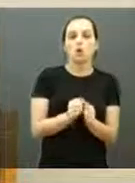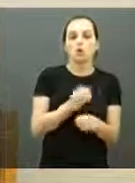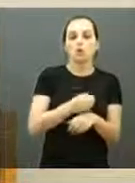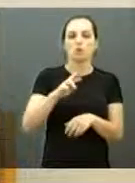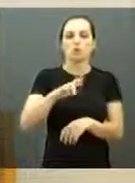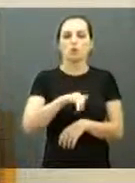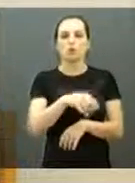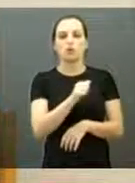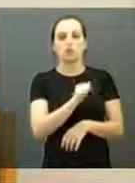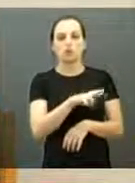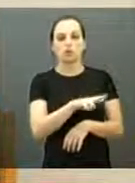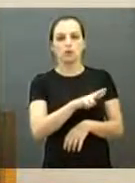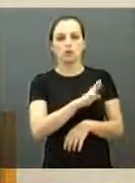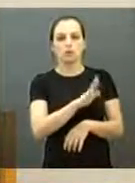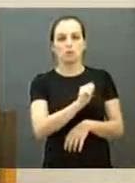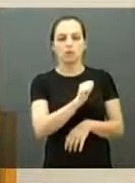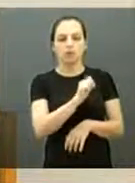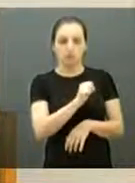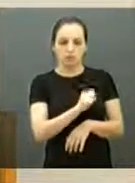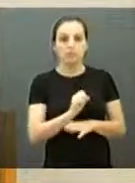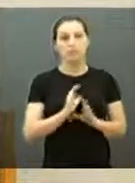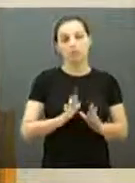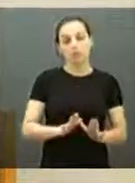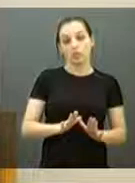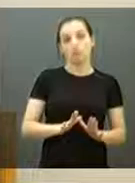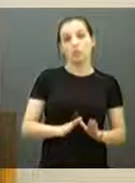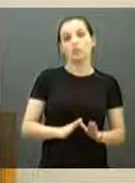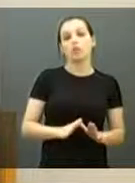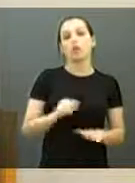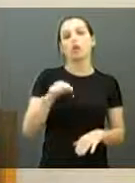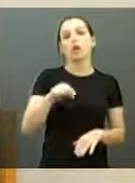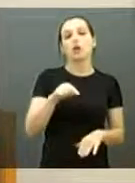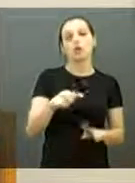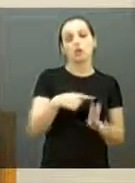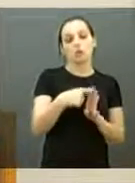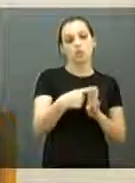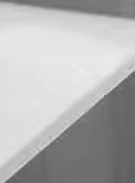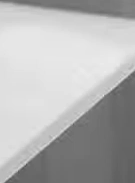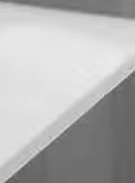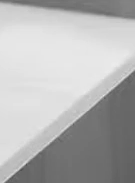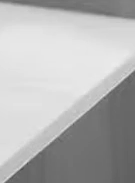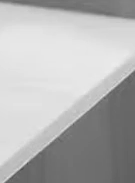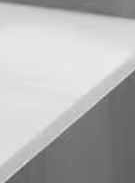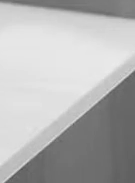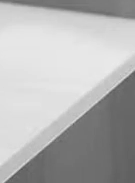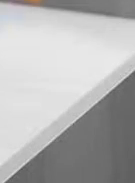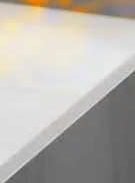faltou. A palavra, doutor Helder. Então, gente, eu desafio a colocar os 4 médicos. Obrigado, doutor. Obrigado.